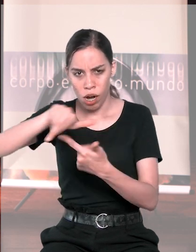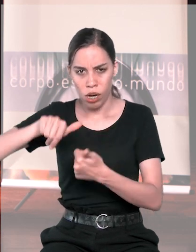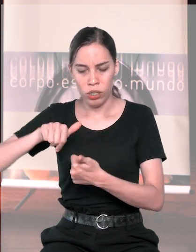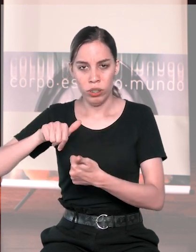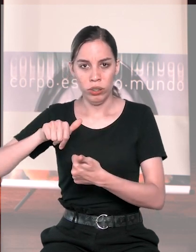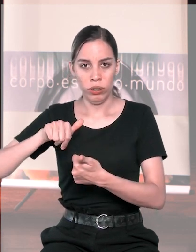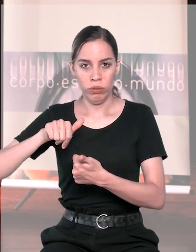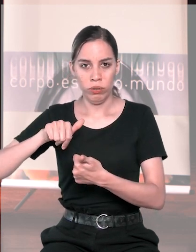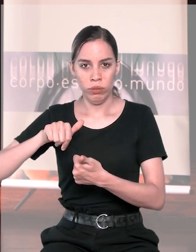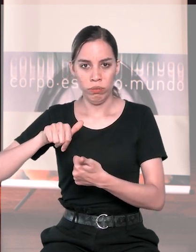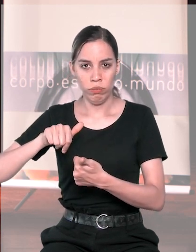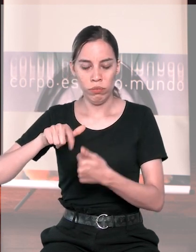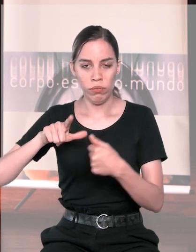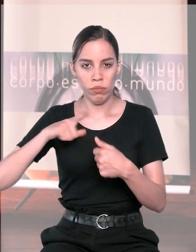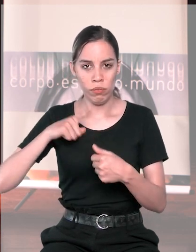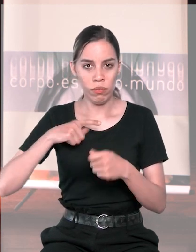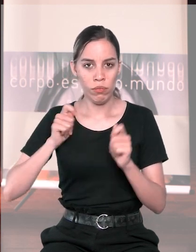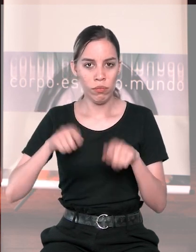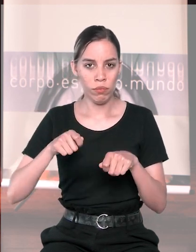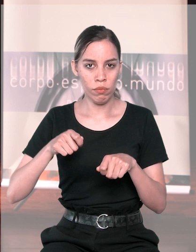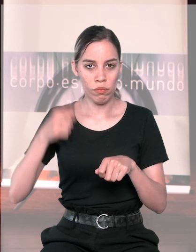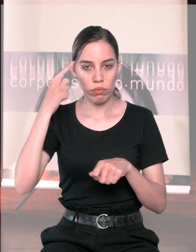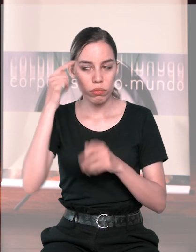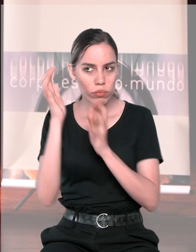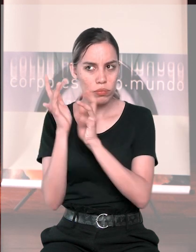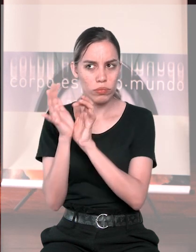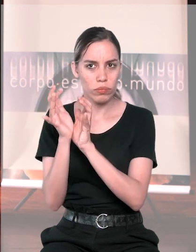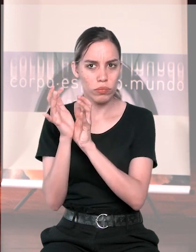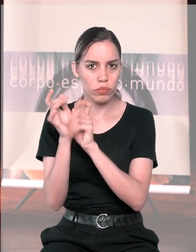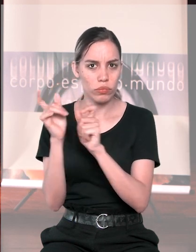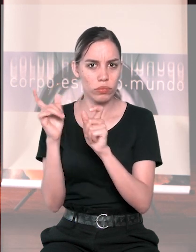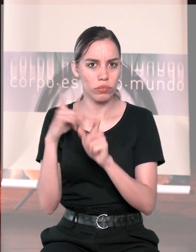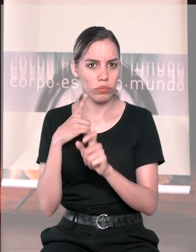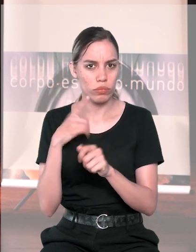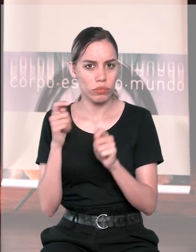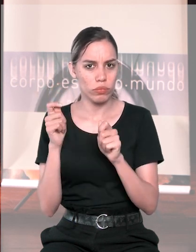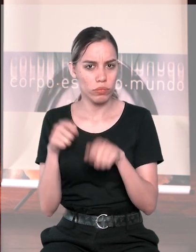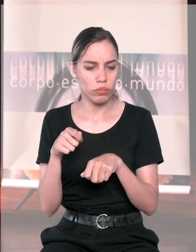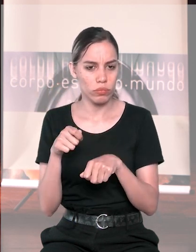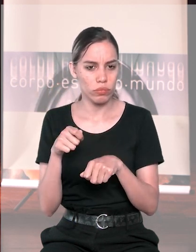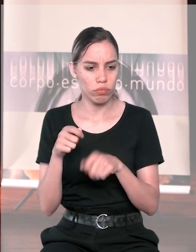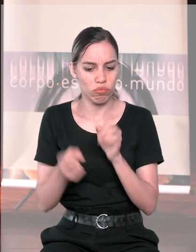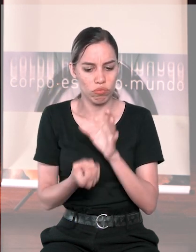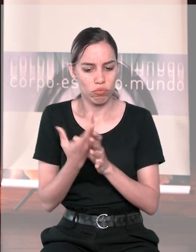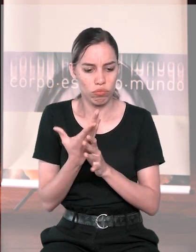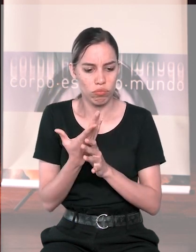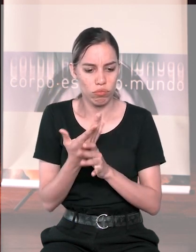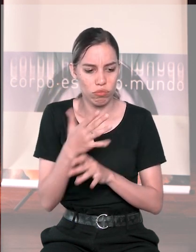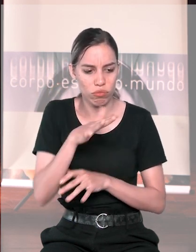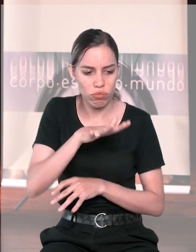elas ganham trilhas cerebrais, que isso bate muito com o que eles estudam hoje. A gente vai criando mapas das